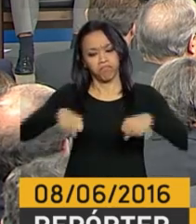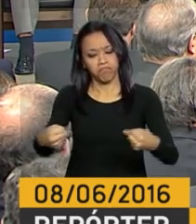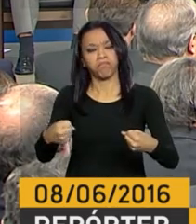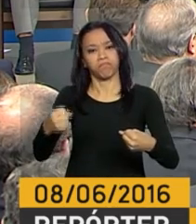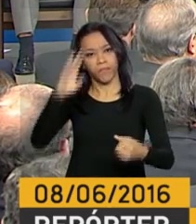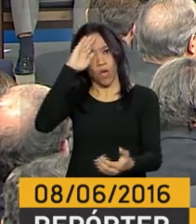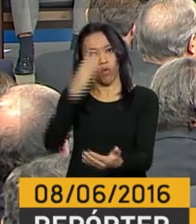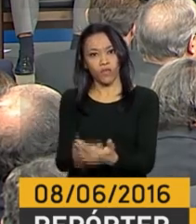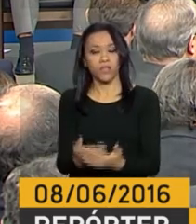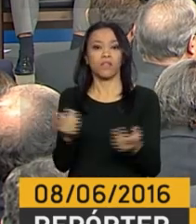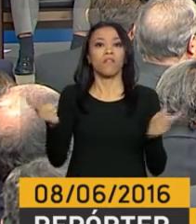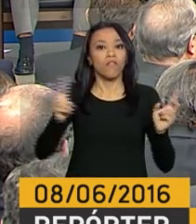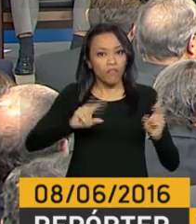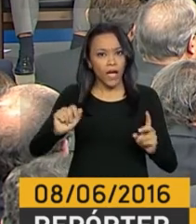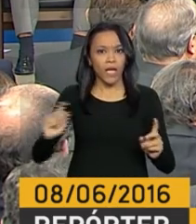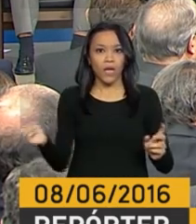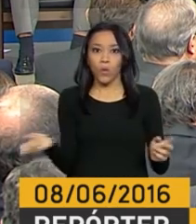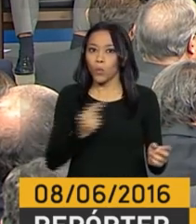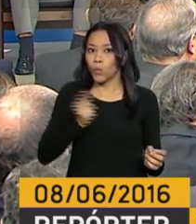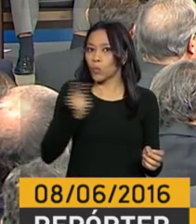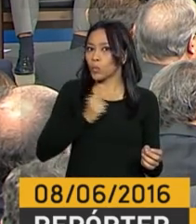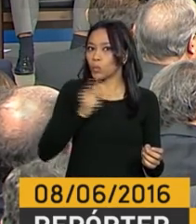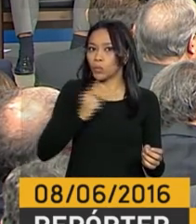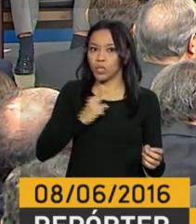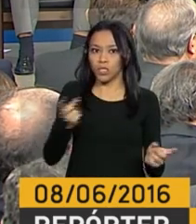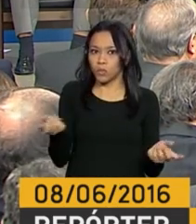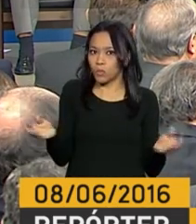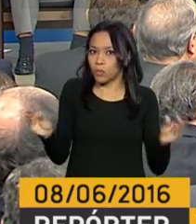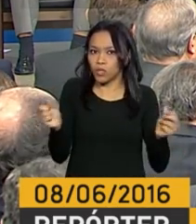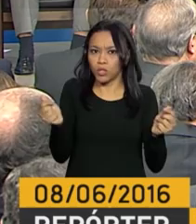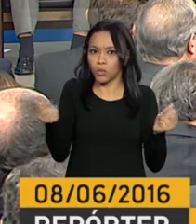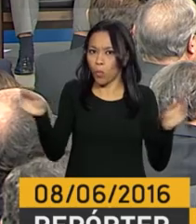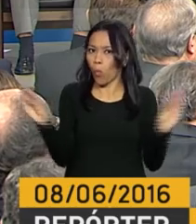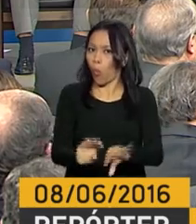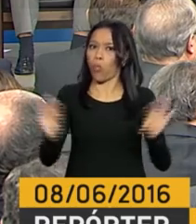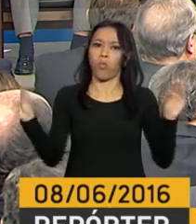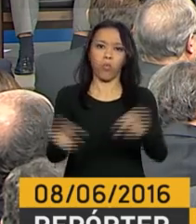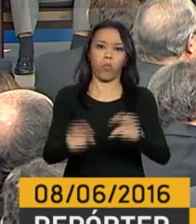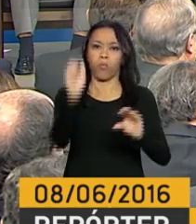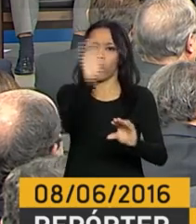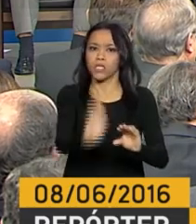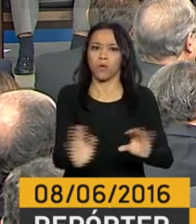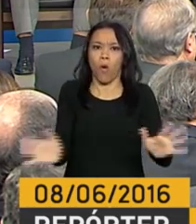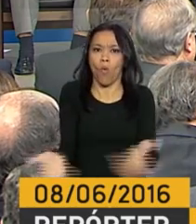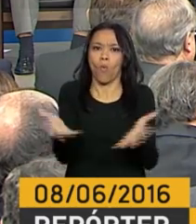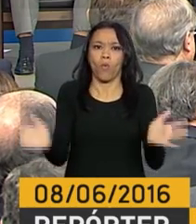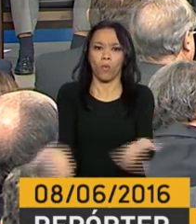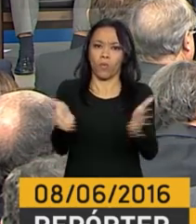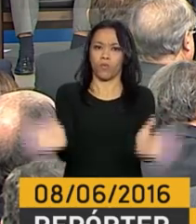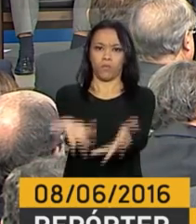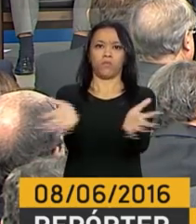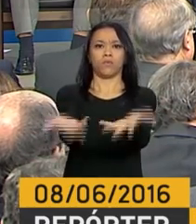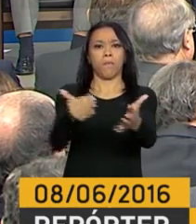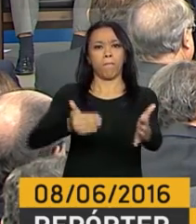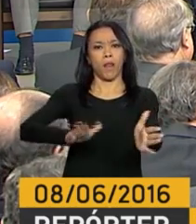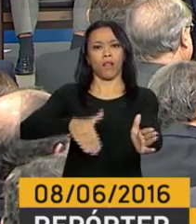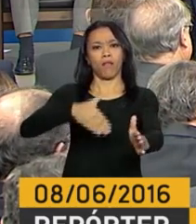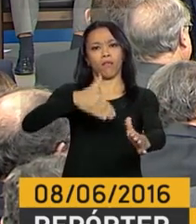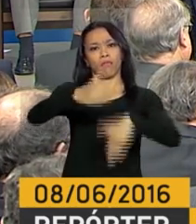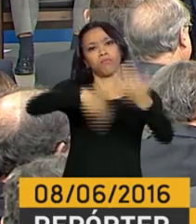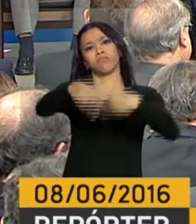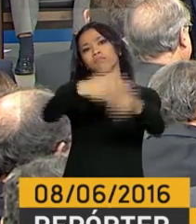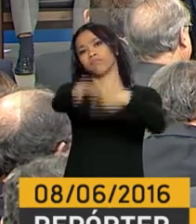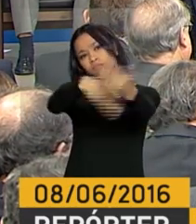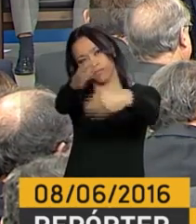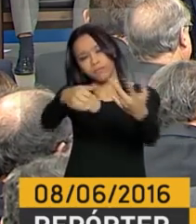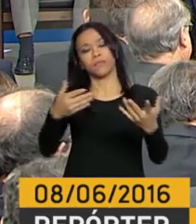acelerar o máximo os investimentos nós vamos acelerar o máximo um e fazemos com que realmente a gente saia